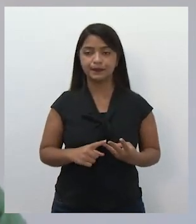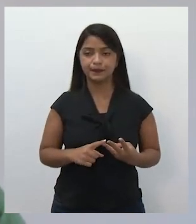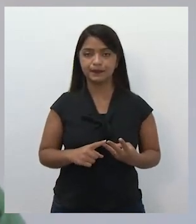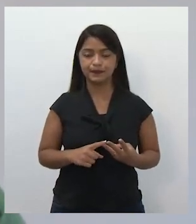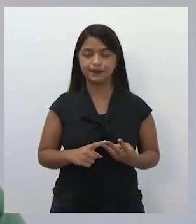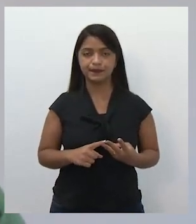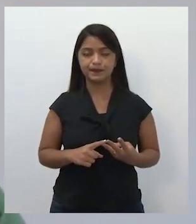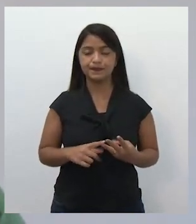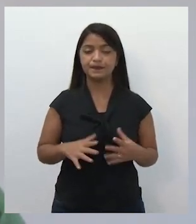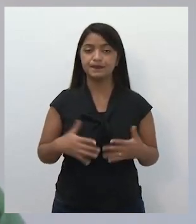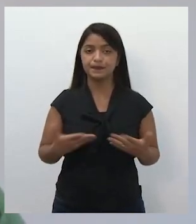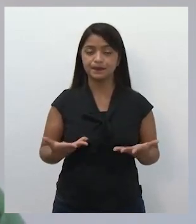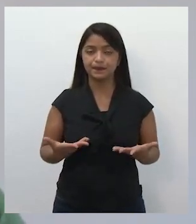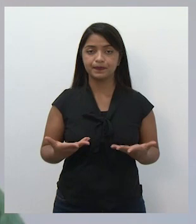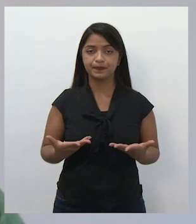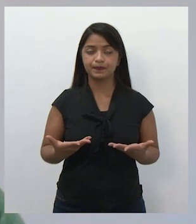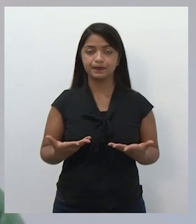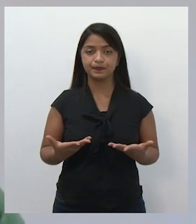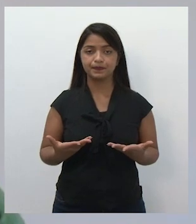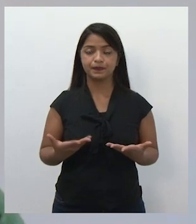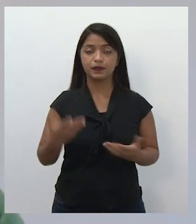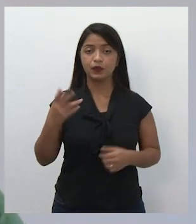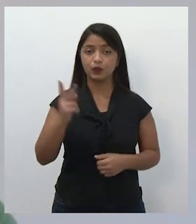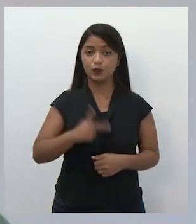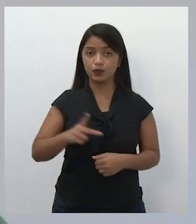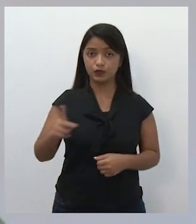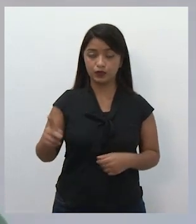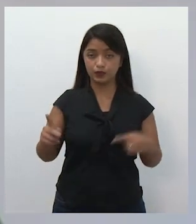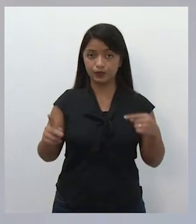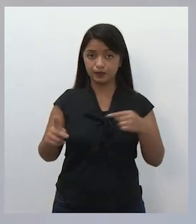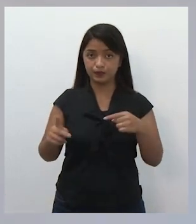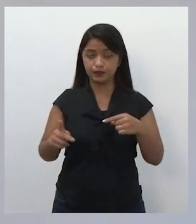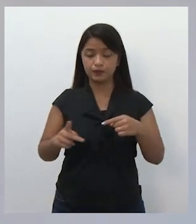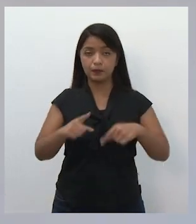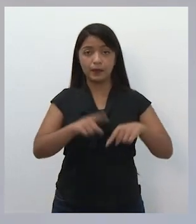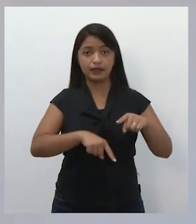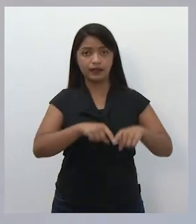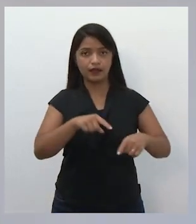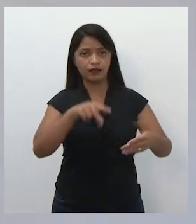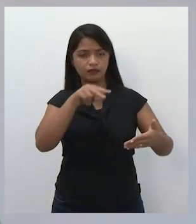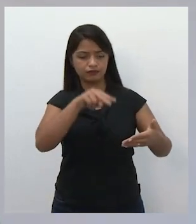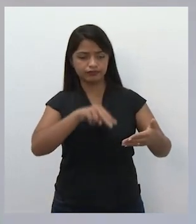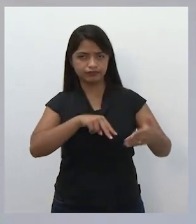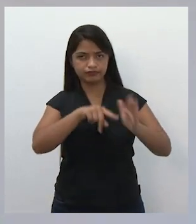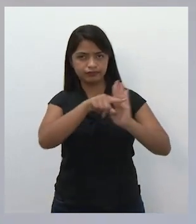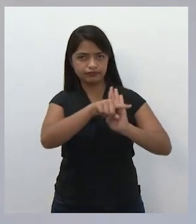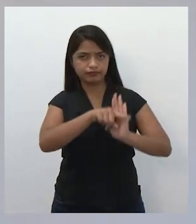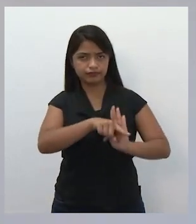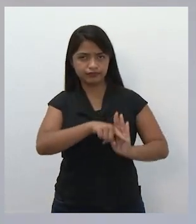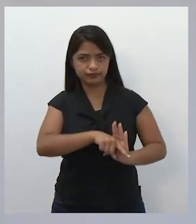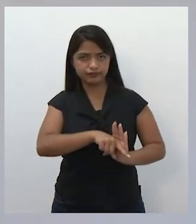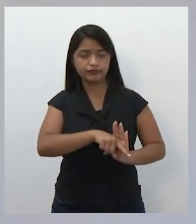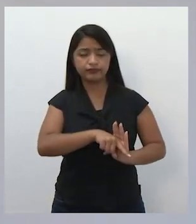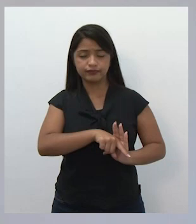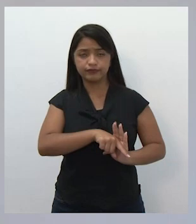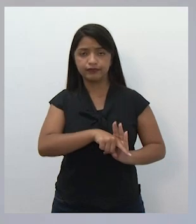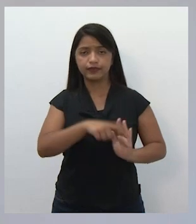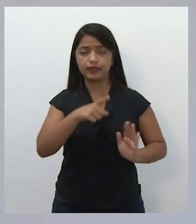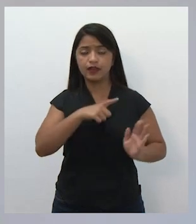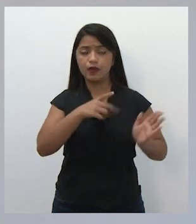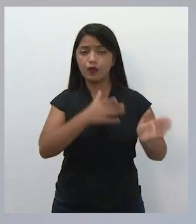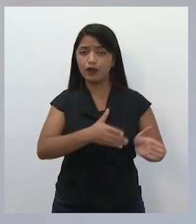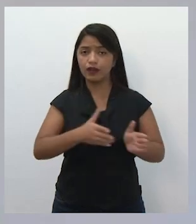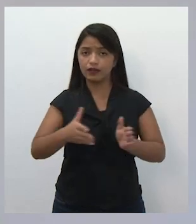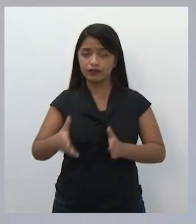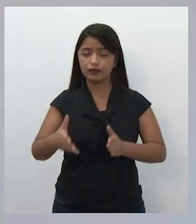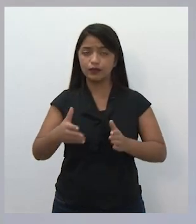e aí, o que acontece? Quando o professor for ver esse material, dentro do organizador curricular, ele